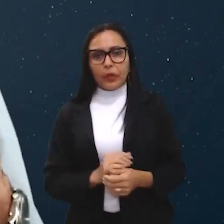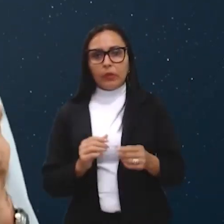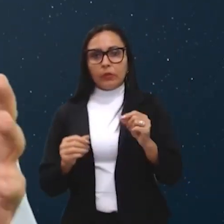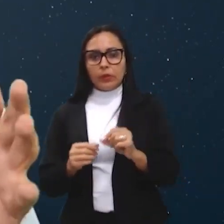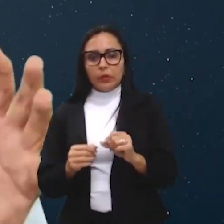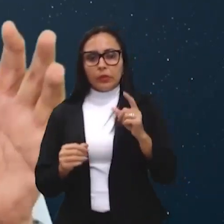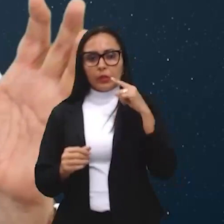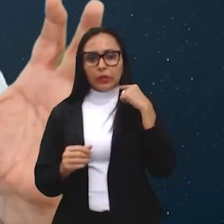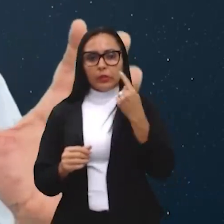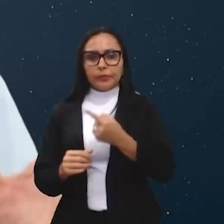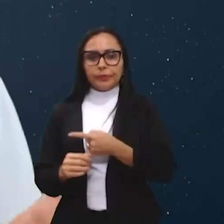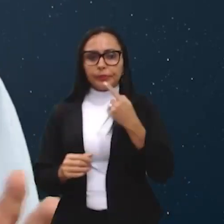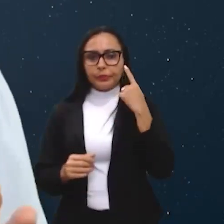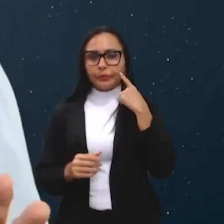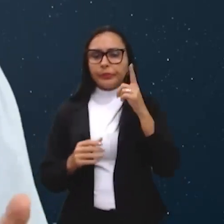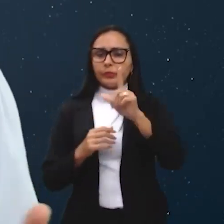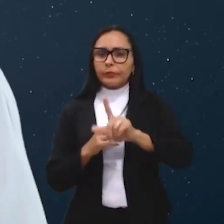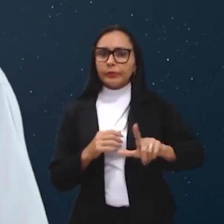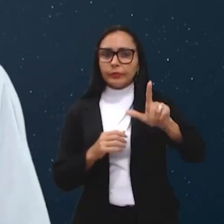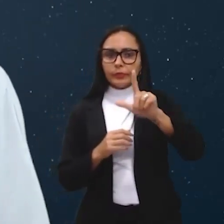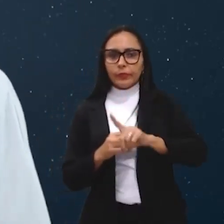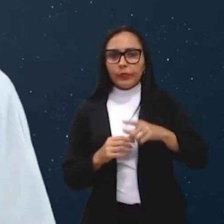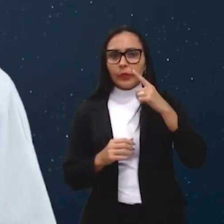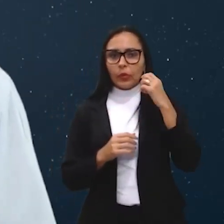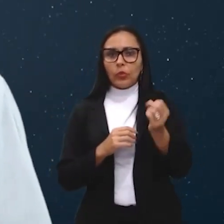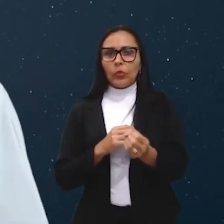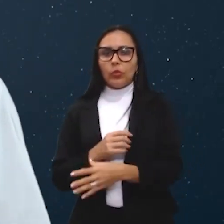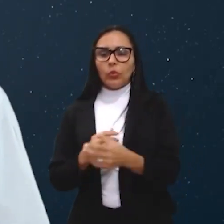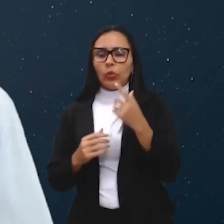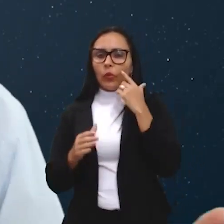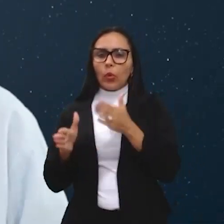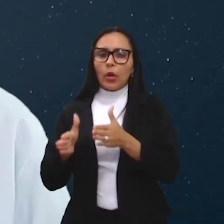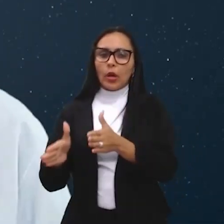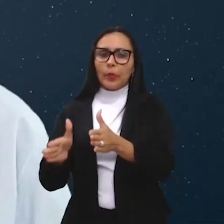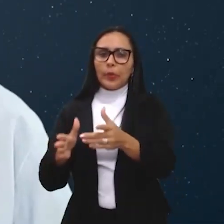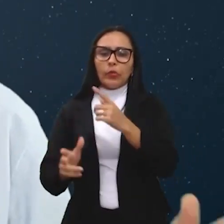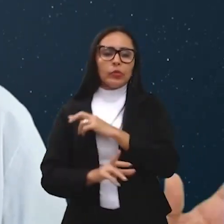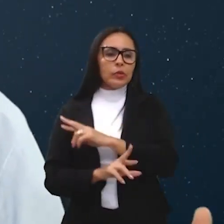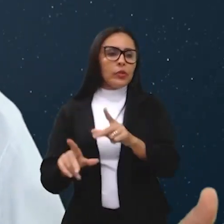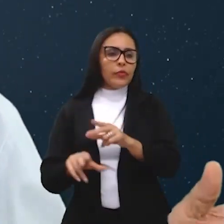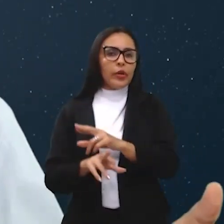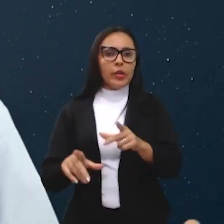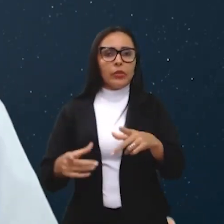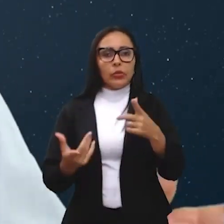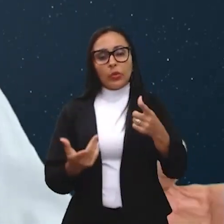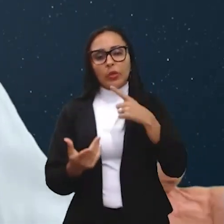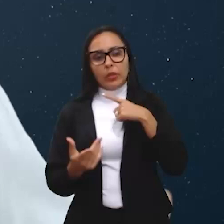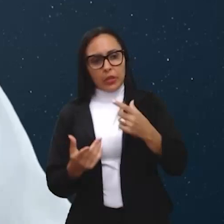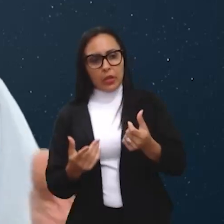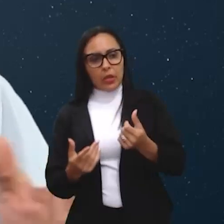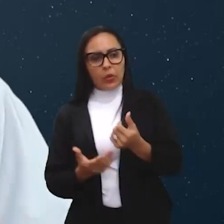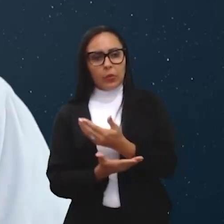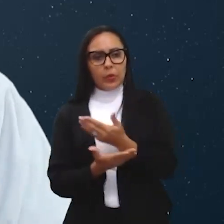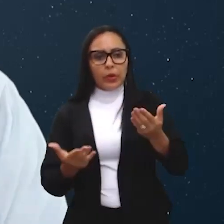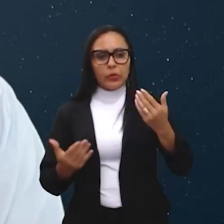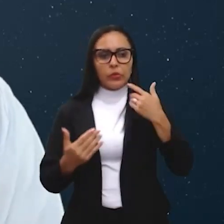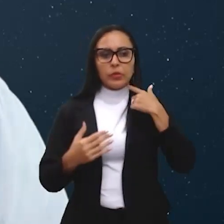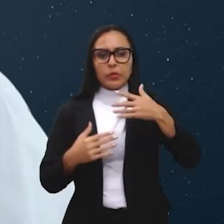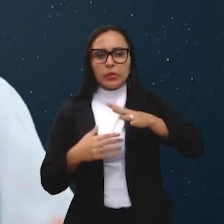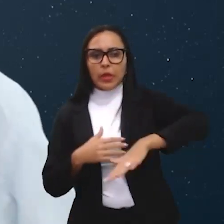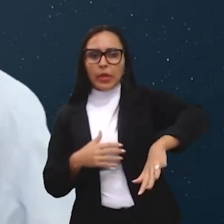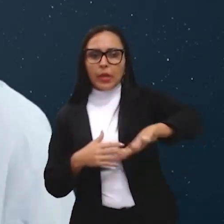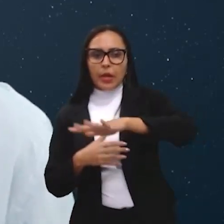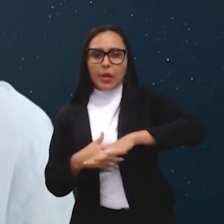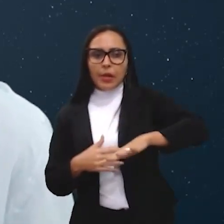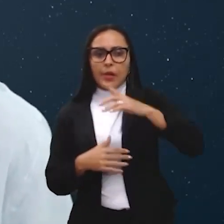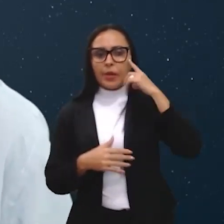gente levasse a literatura para um novo caminho, bem diferente do que a gente vinha acompanhando com os autores